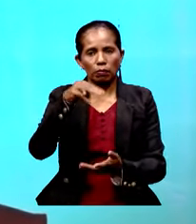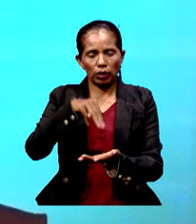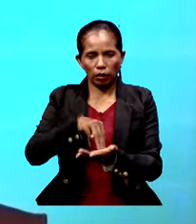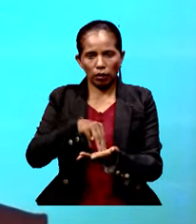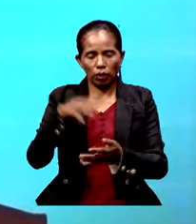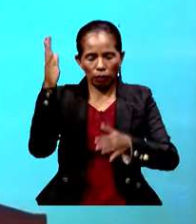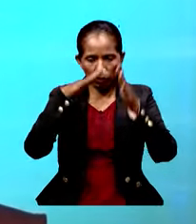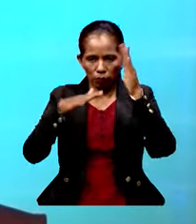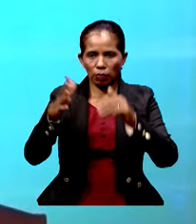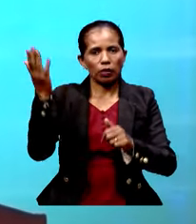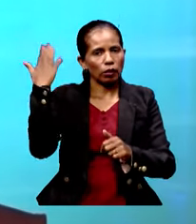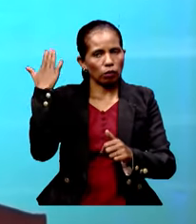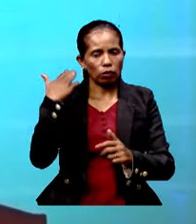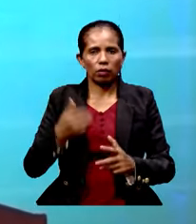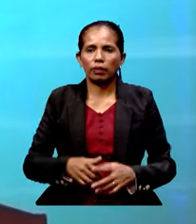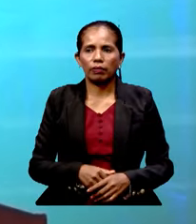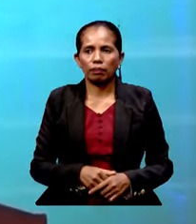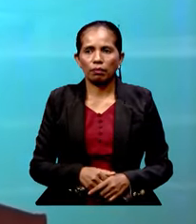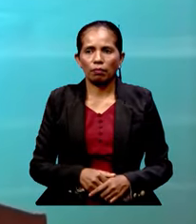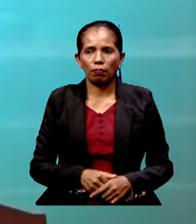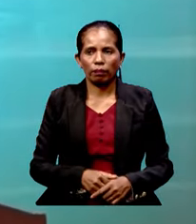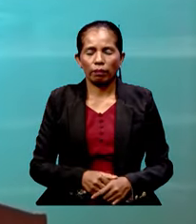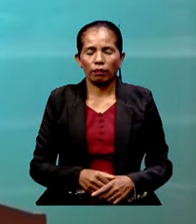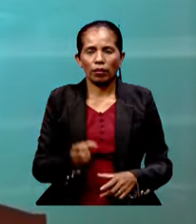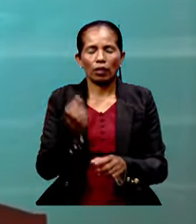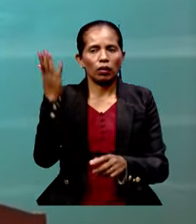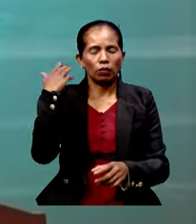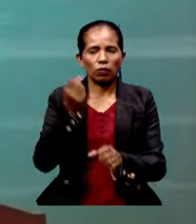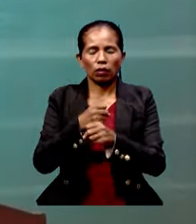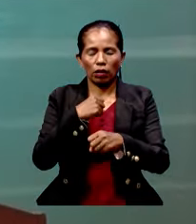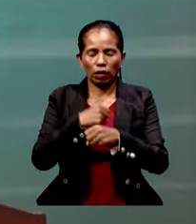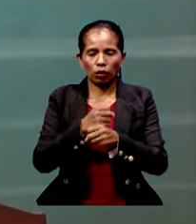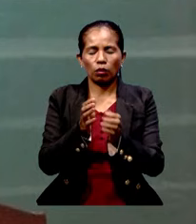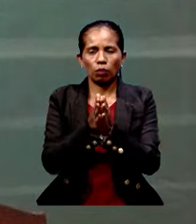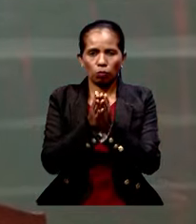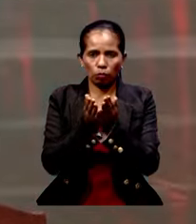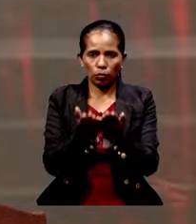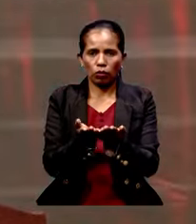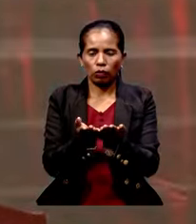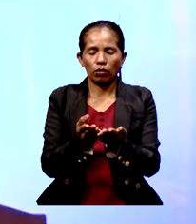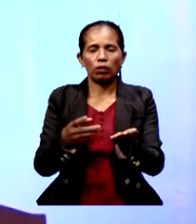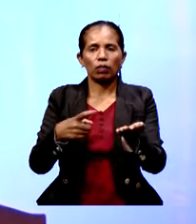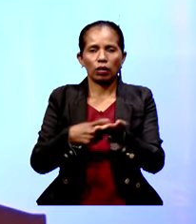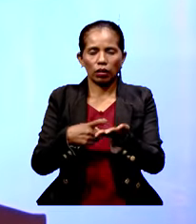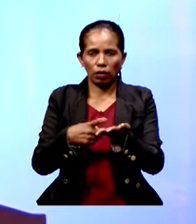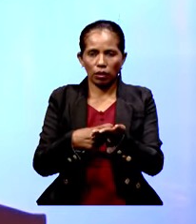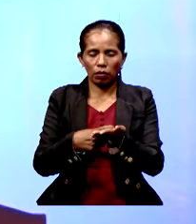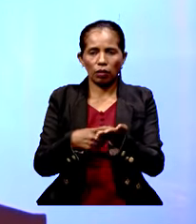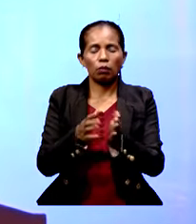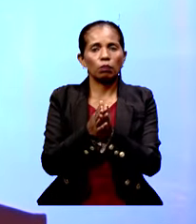Problema de ouro, ralo, caderneta escolar.